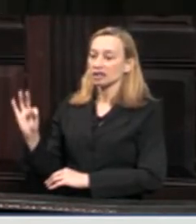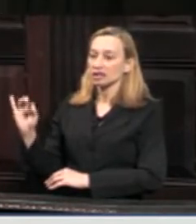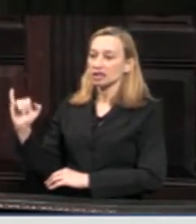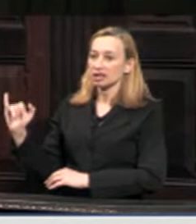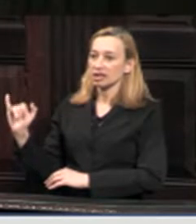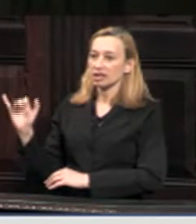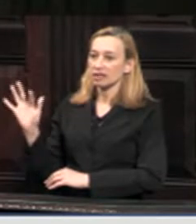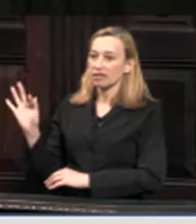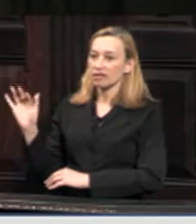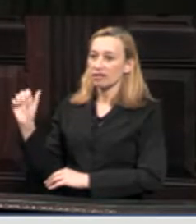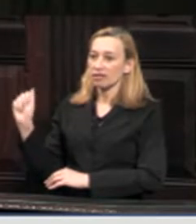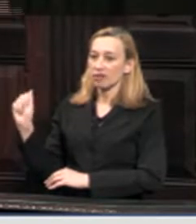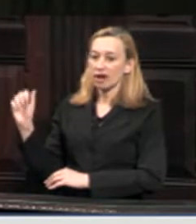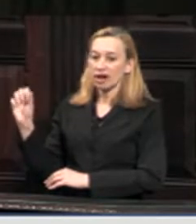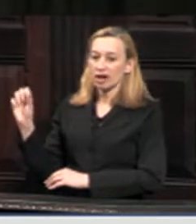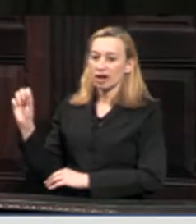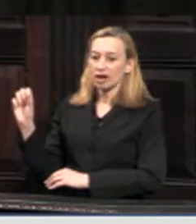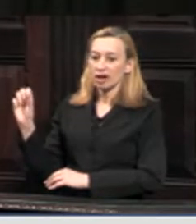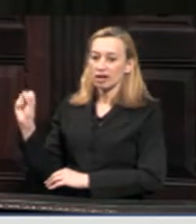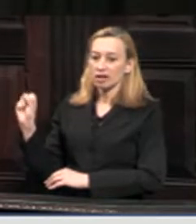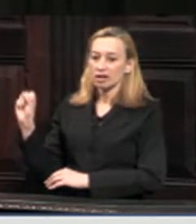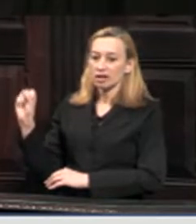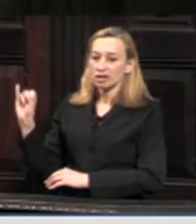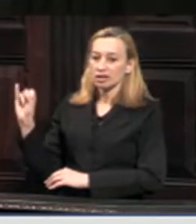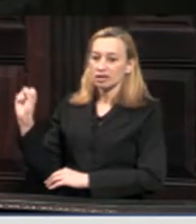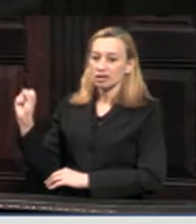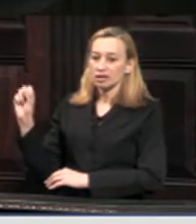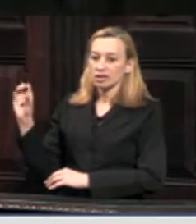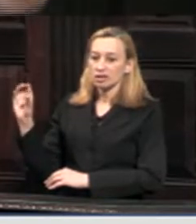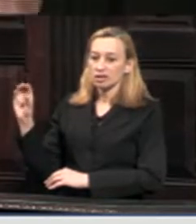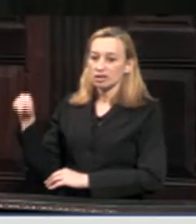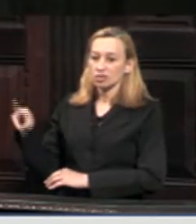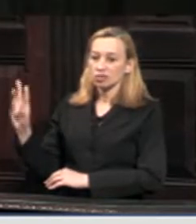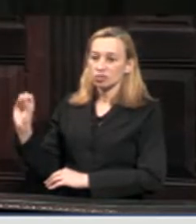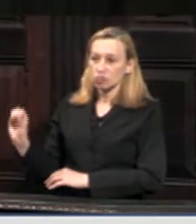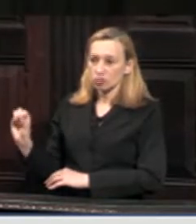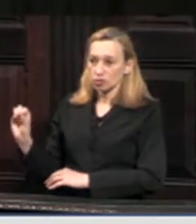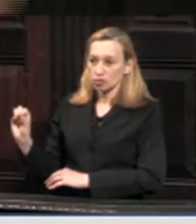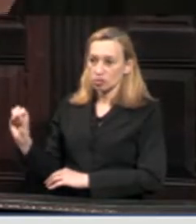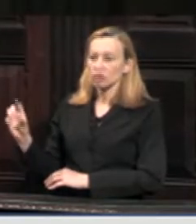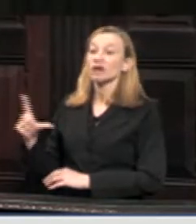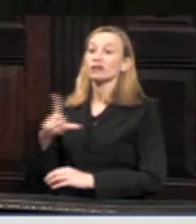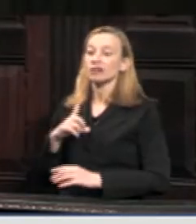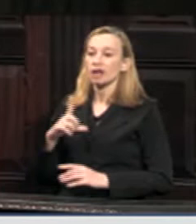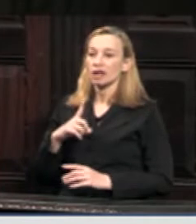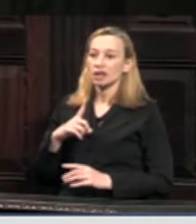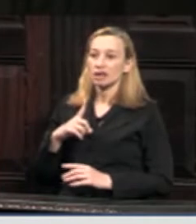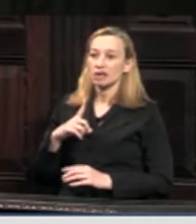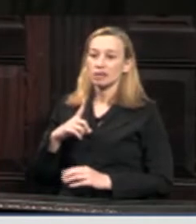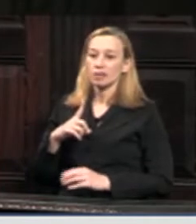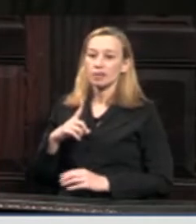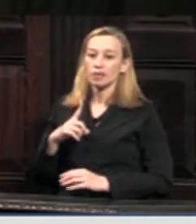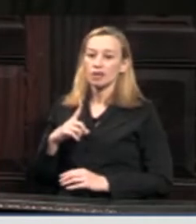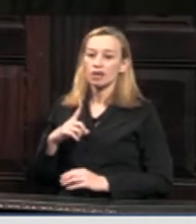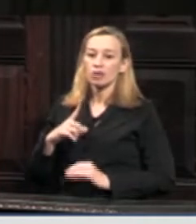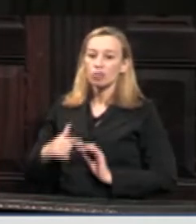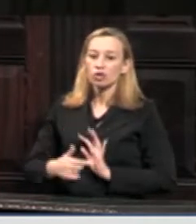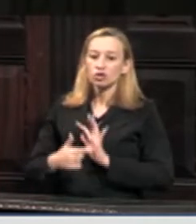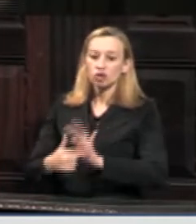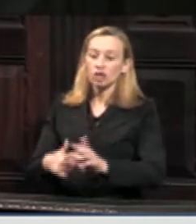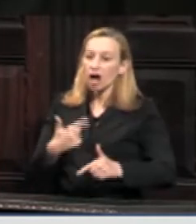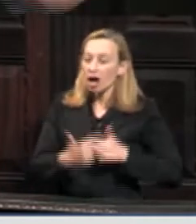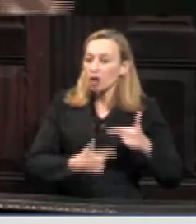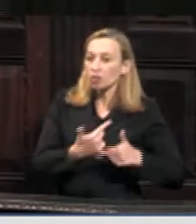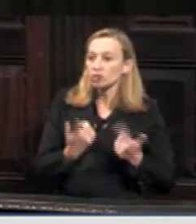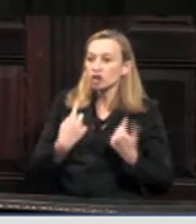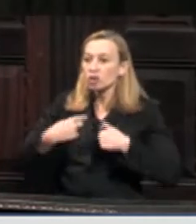políticos. Há, porém, um símbolo, que é o símbolo internacional da luta contra o fascismo, que